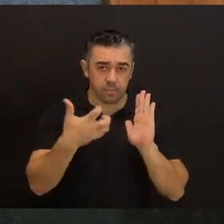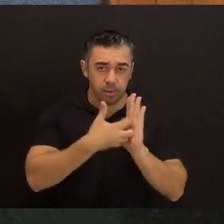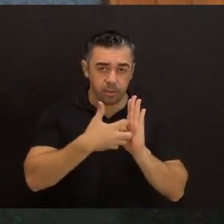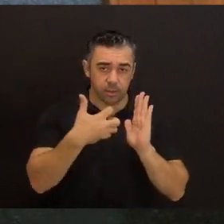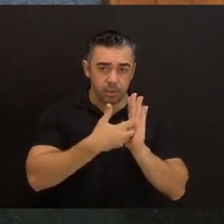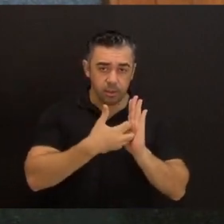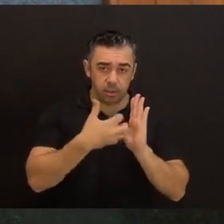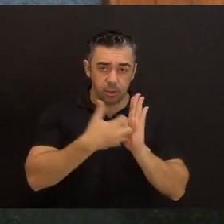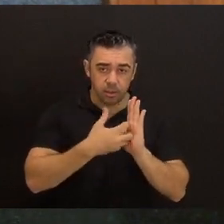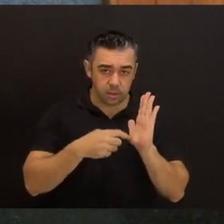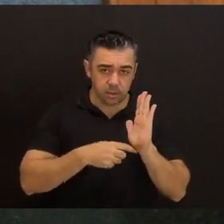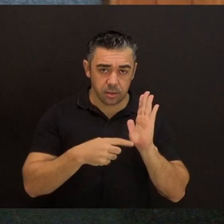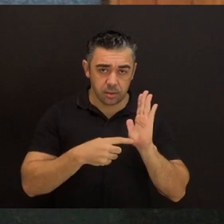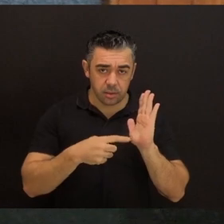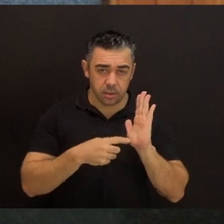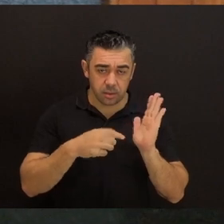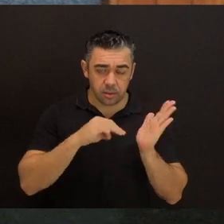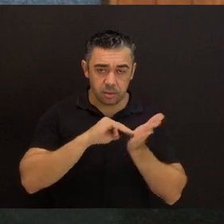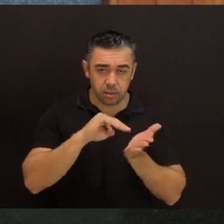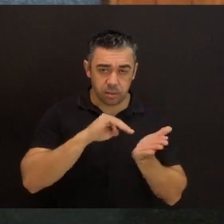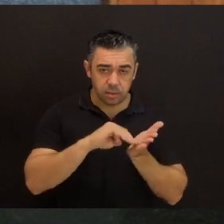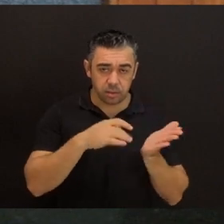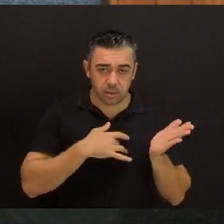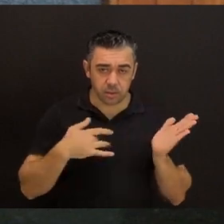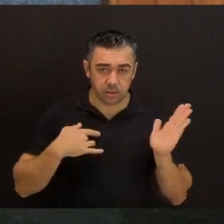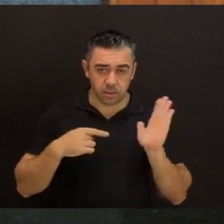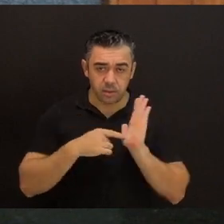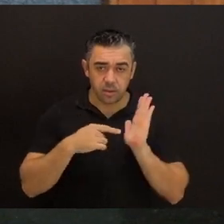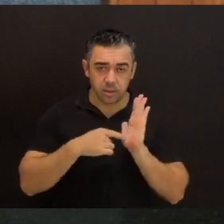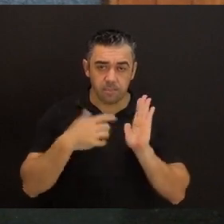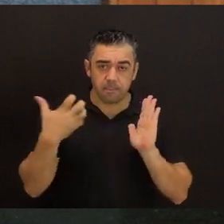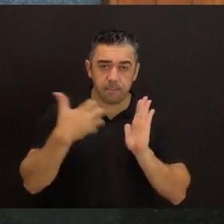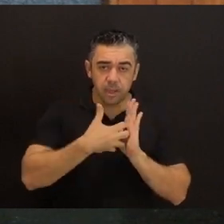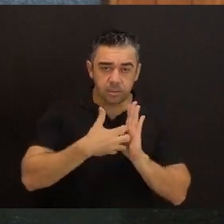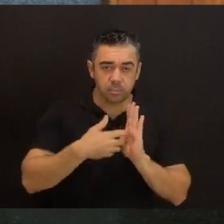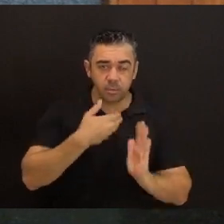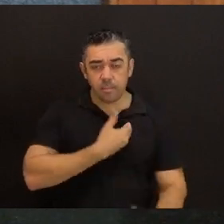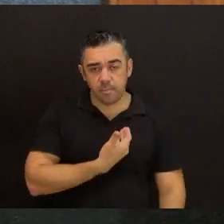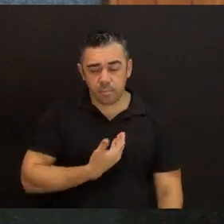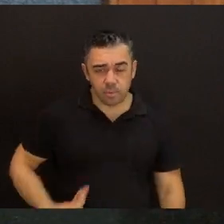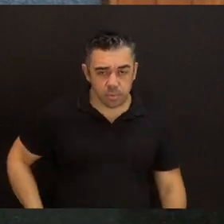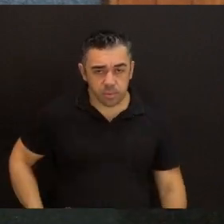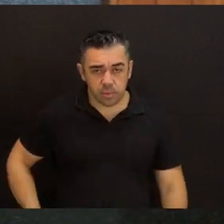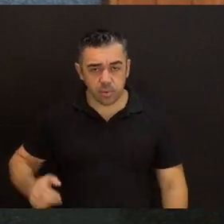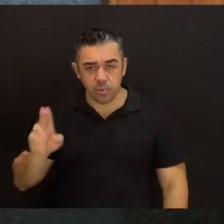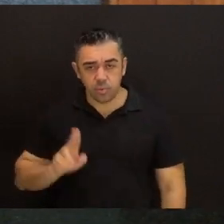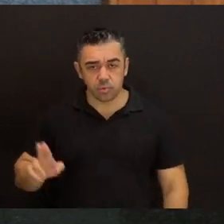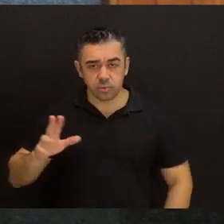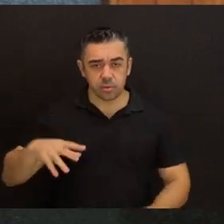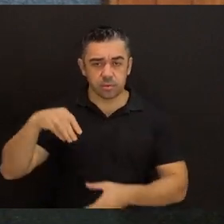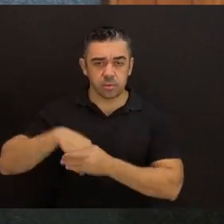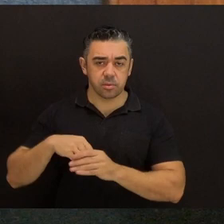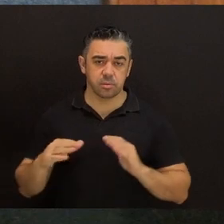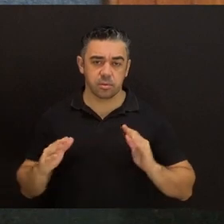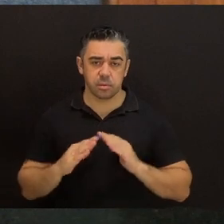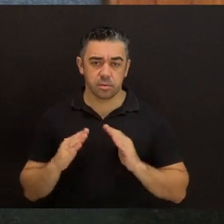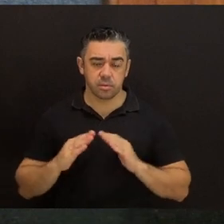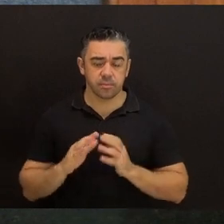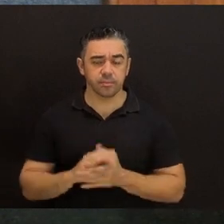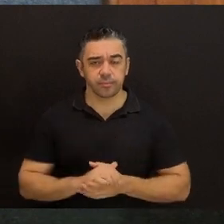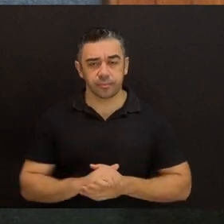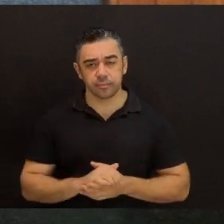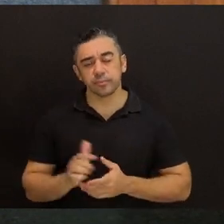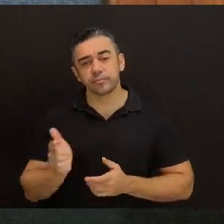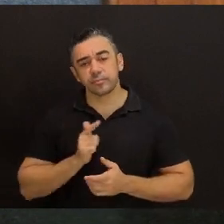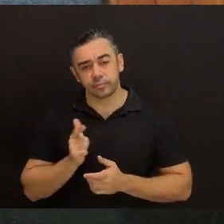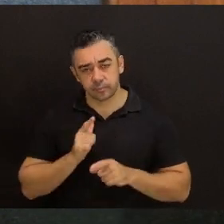etiqueta da Secretaria Municipal de Saúde patrimônio público sendo usado dentro da casa mas também tínhamos como